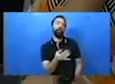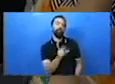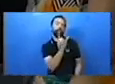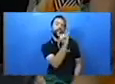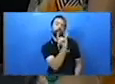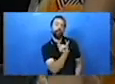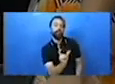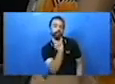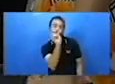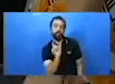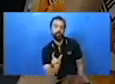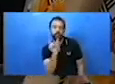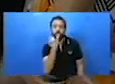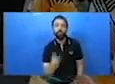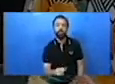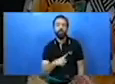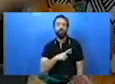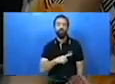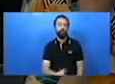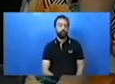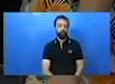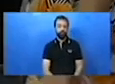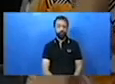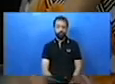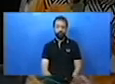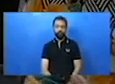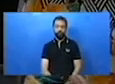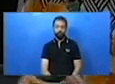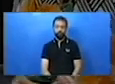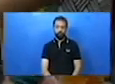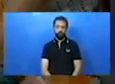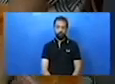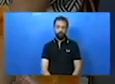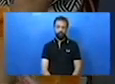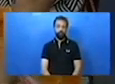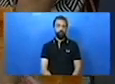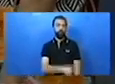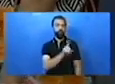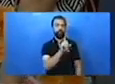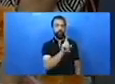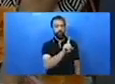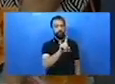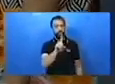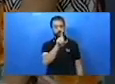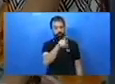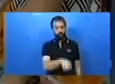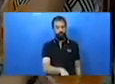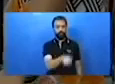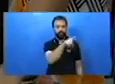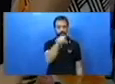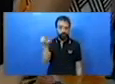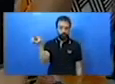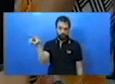retângulo? Nós vamos contar esses quadradinhos. Vamos contar de uma maneira bem simples. Eu conto o vertical e